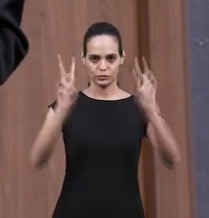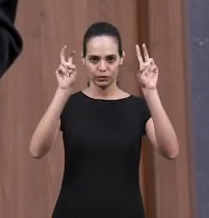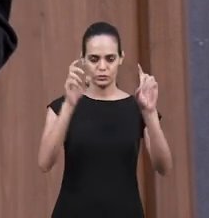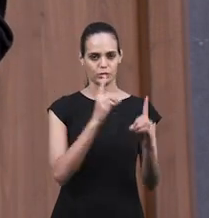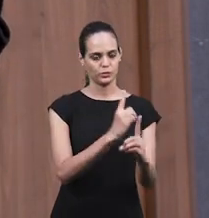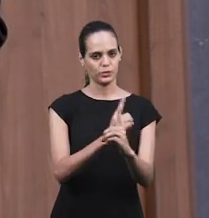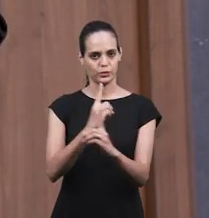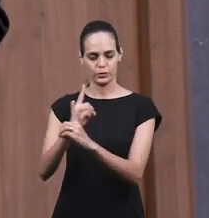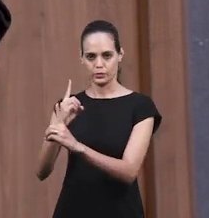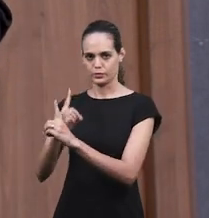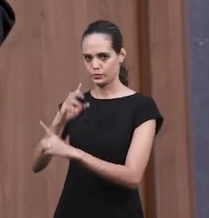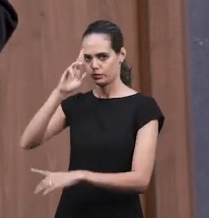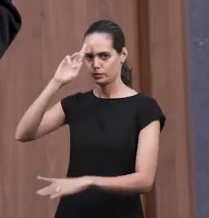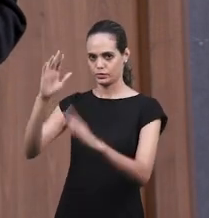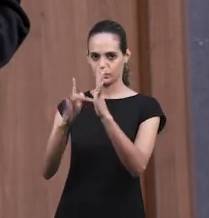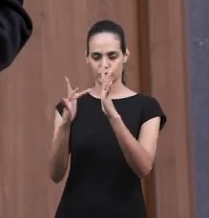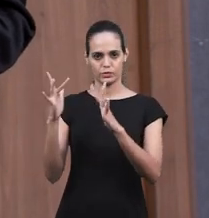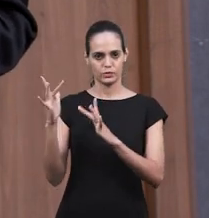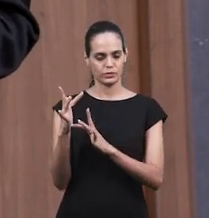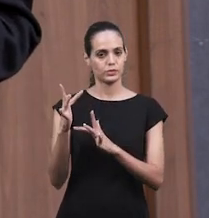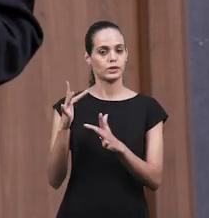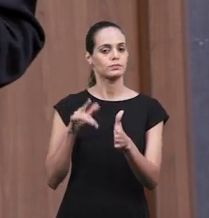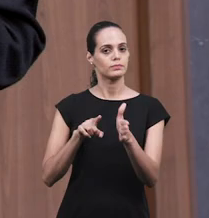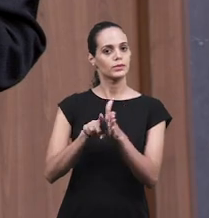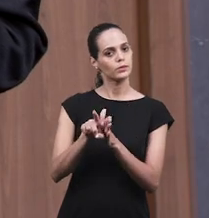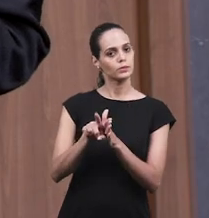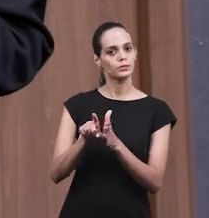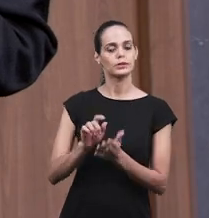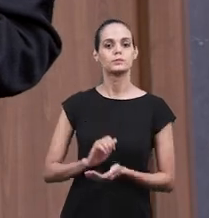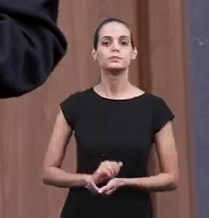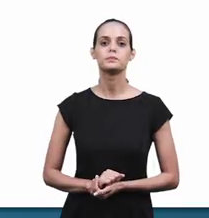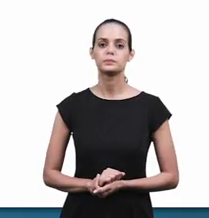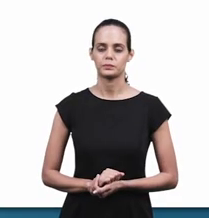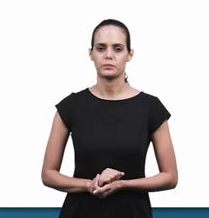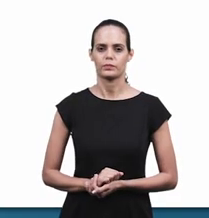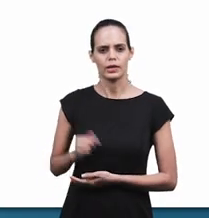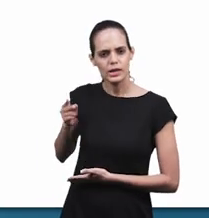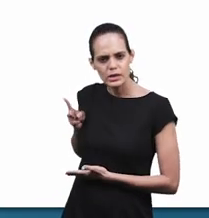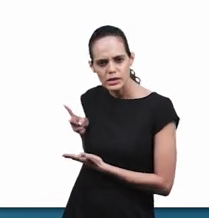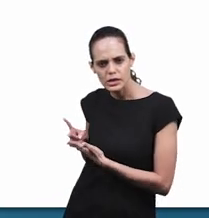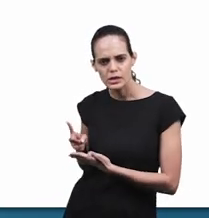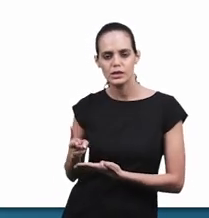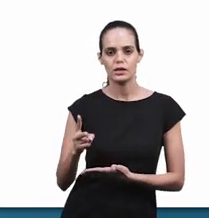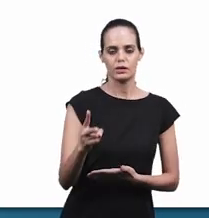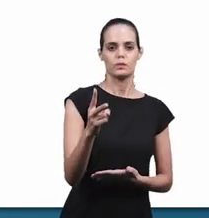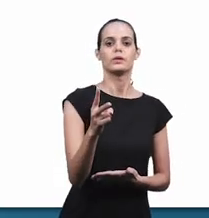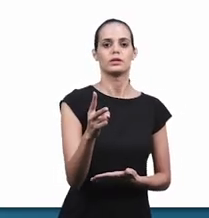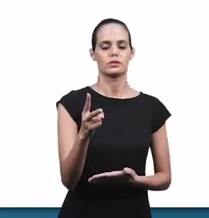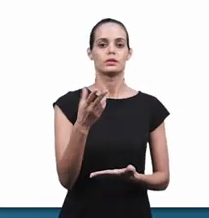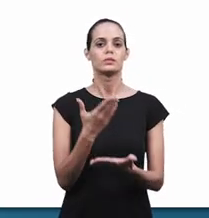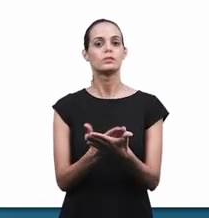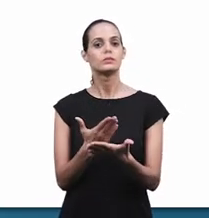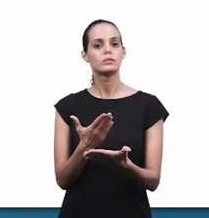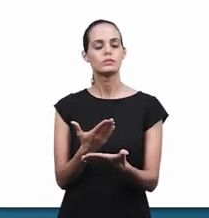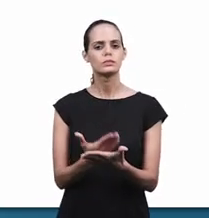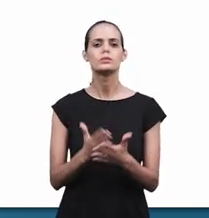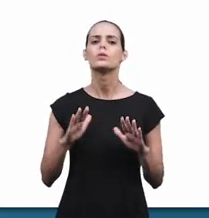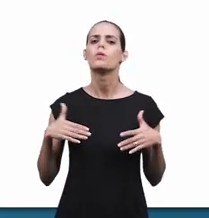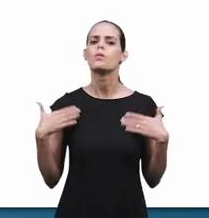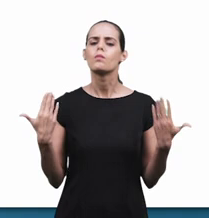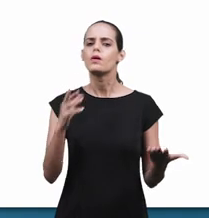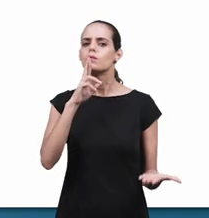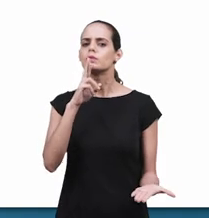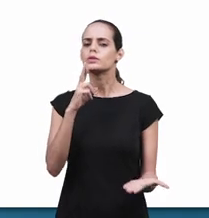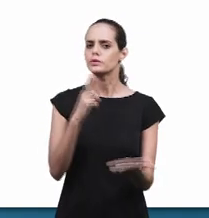mesmo assunto, encontros com Jesus. E a pergunta é a seguinte: em sequência ao estudo, quais foram